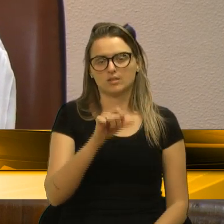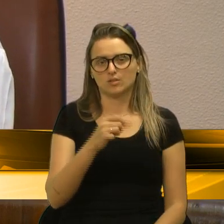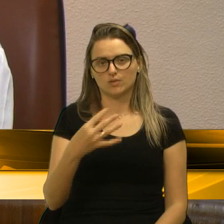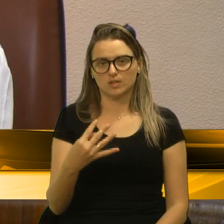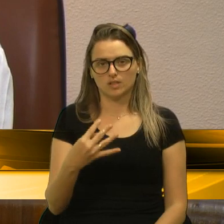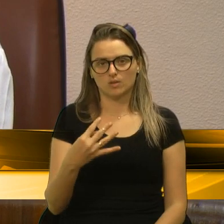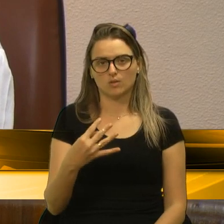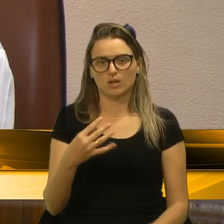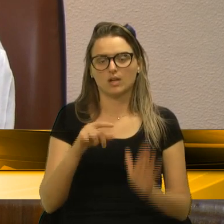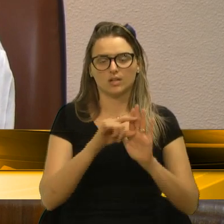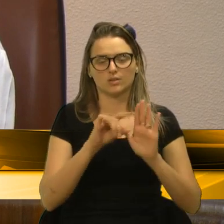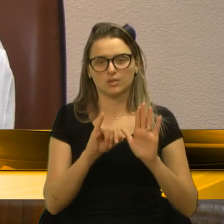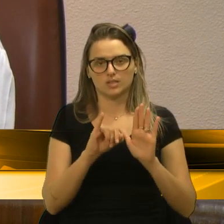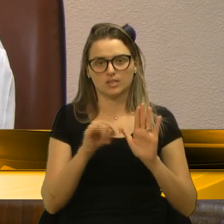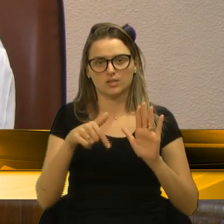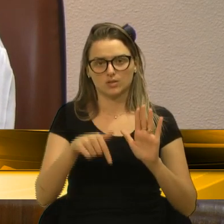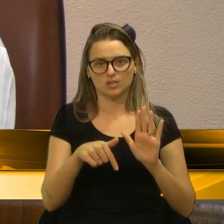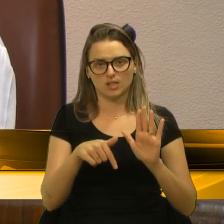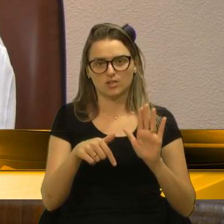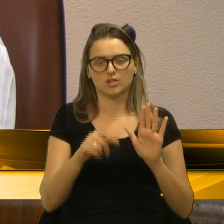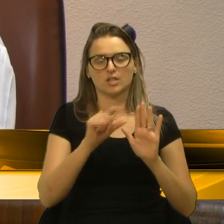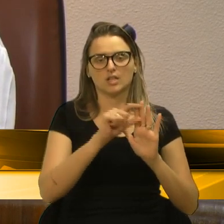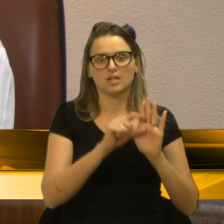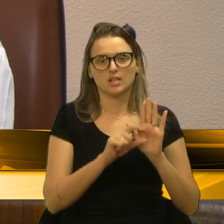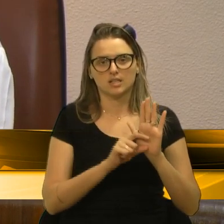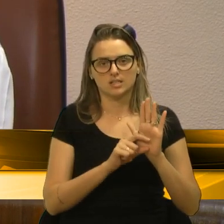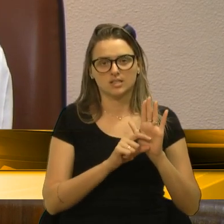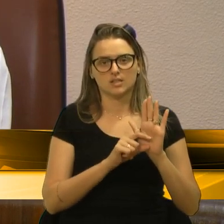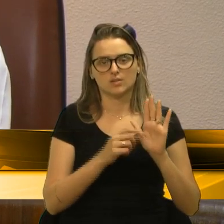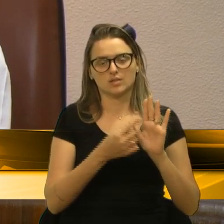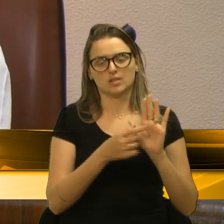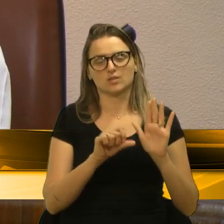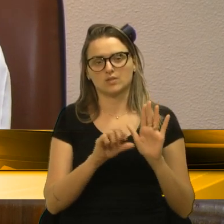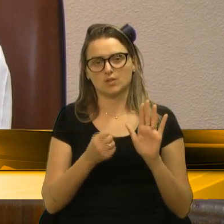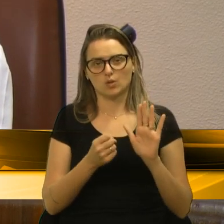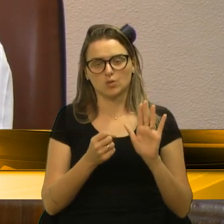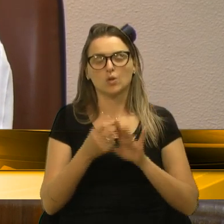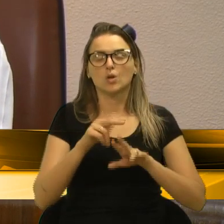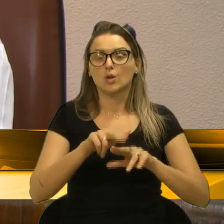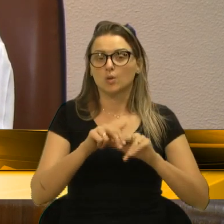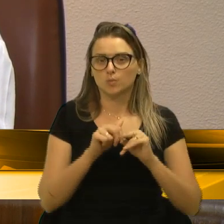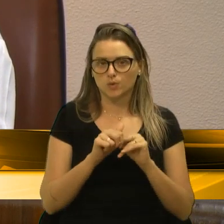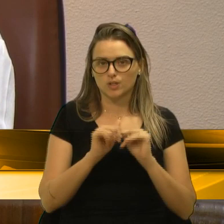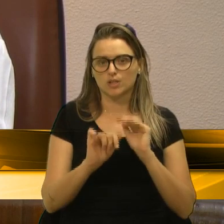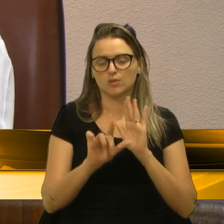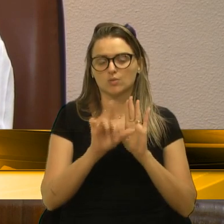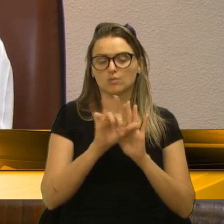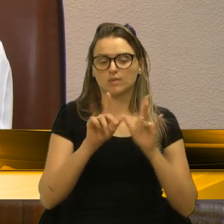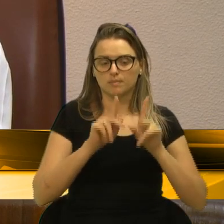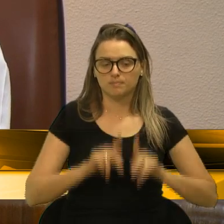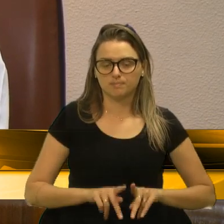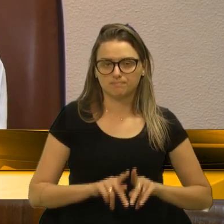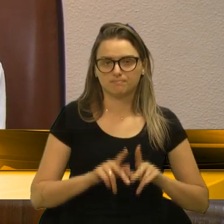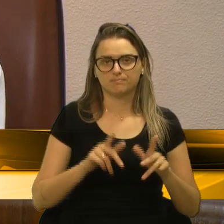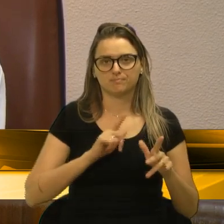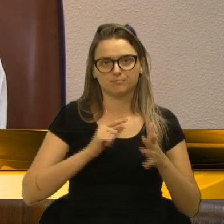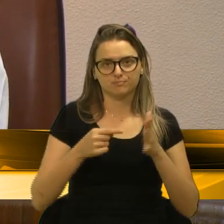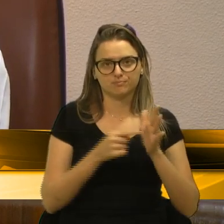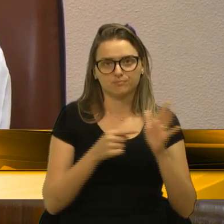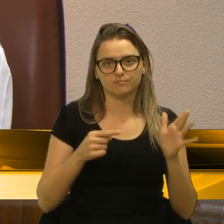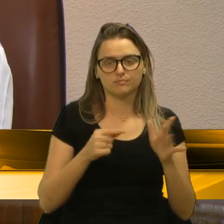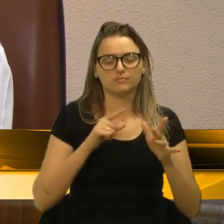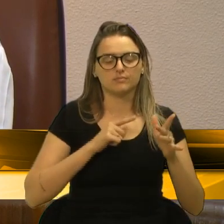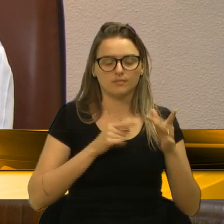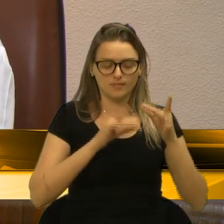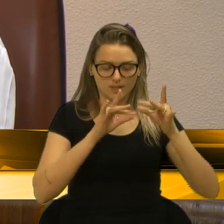194, inciso 7 e 198, inciso 3. Dessa forma, o legislador constitucional contemplou